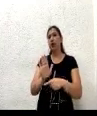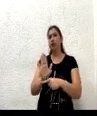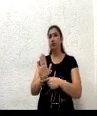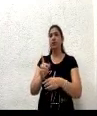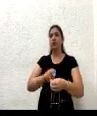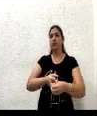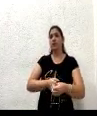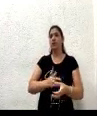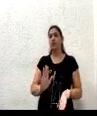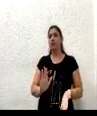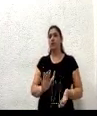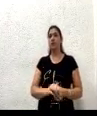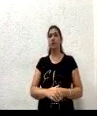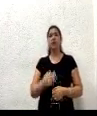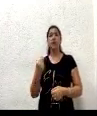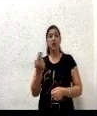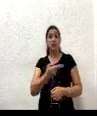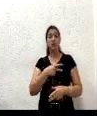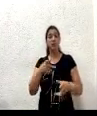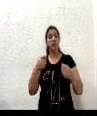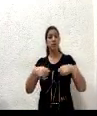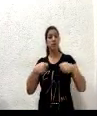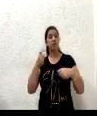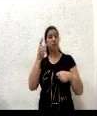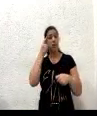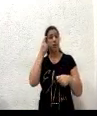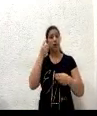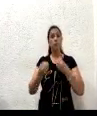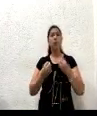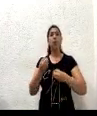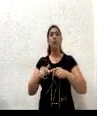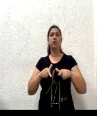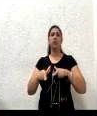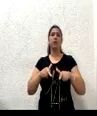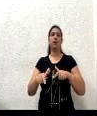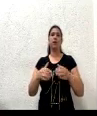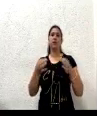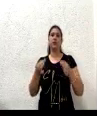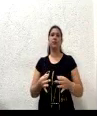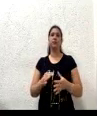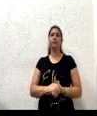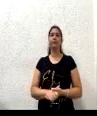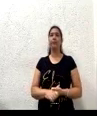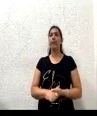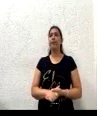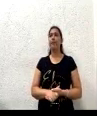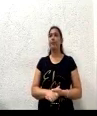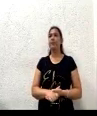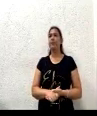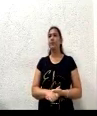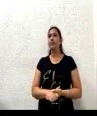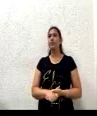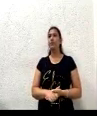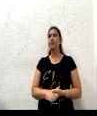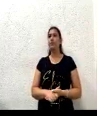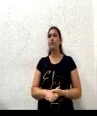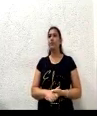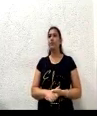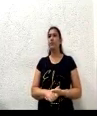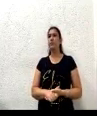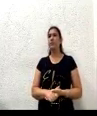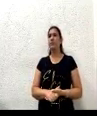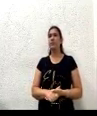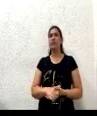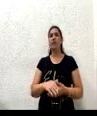vai ser feito esse consórcio, né? Espero estar aqui para ajudar a votar favorável isso aí também.